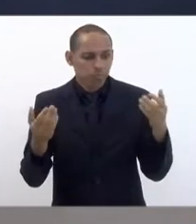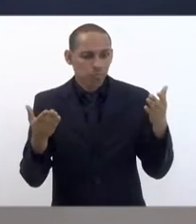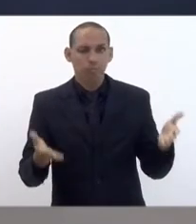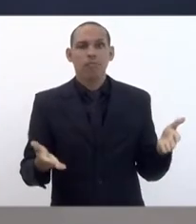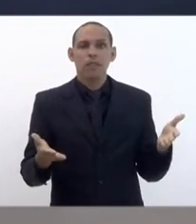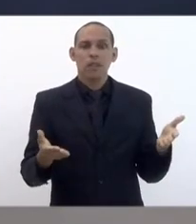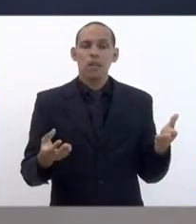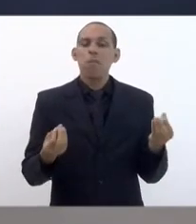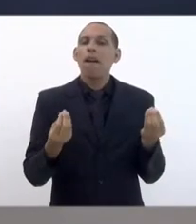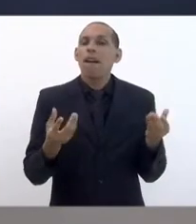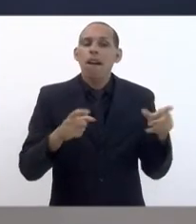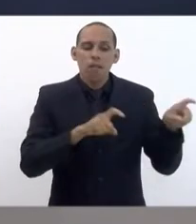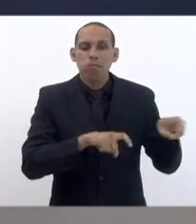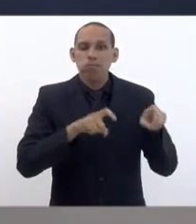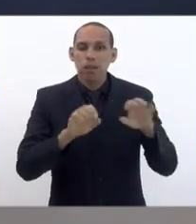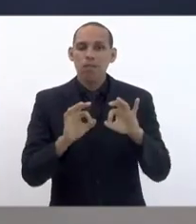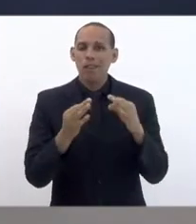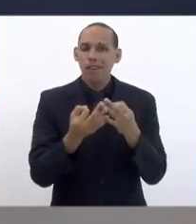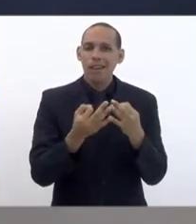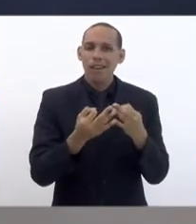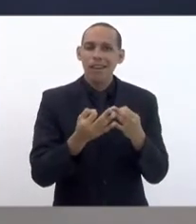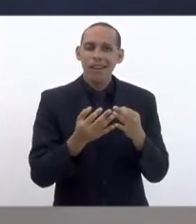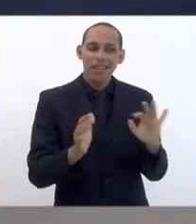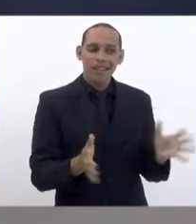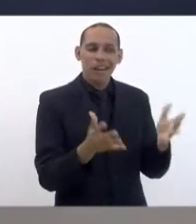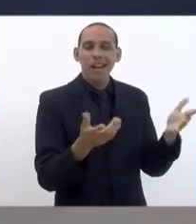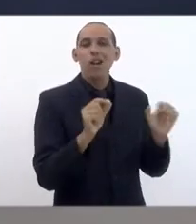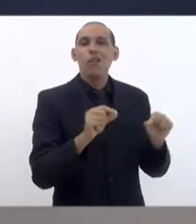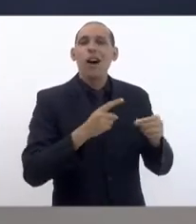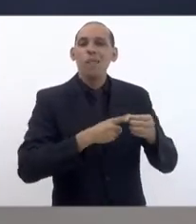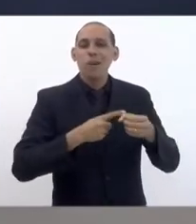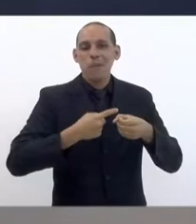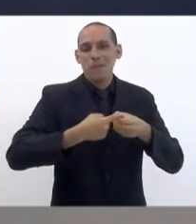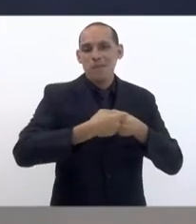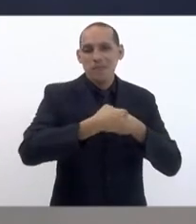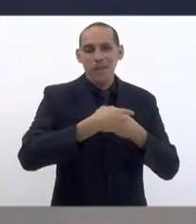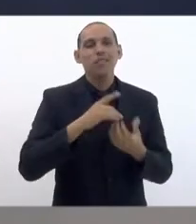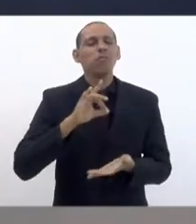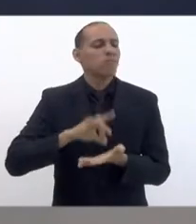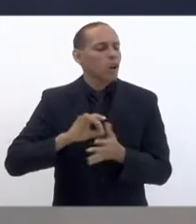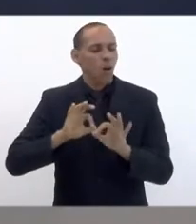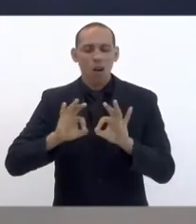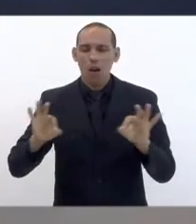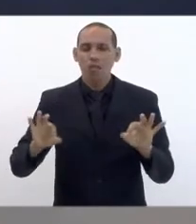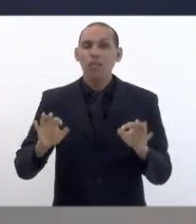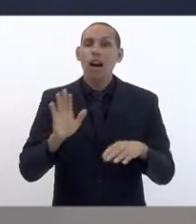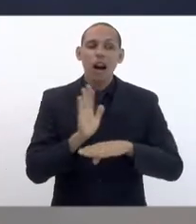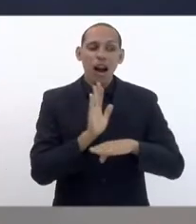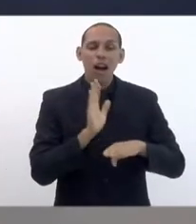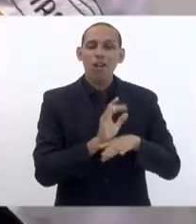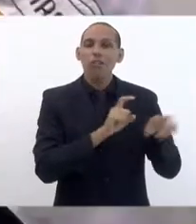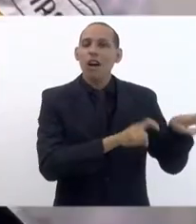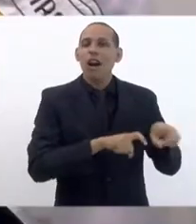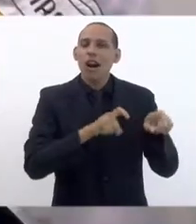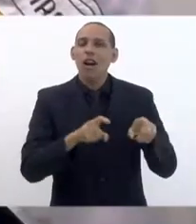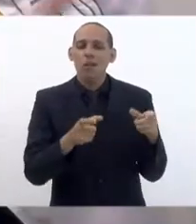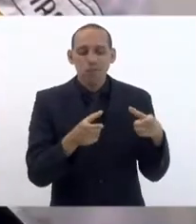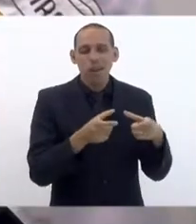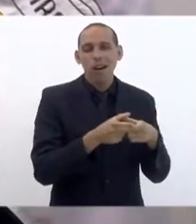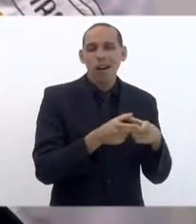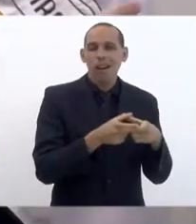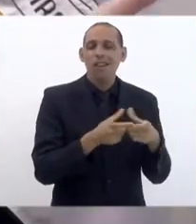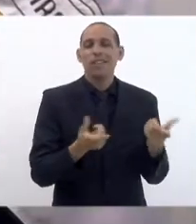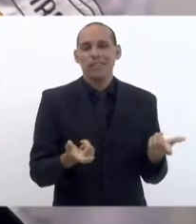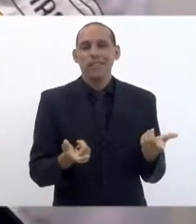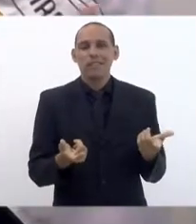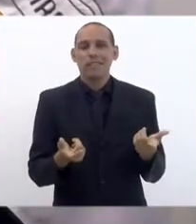agricultura familiar, só incentiva o nosso interior do Estado. É ótimo. De fato, é verdade, ajuda muito os pequenos agricultores, acho que a gente está